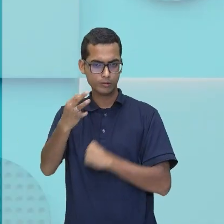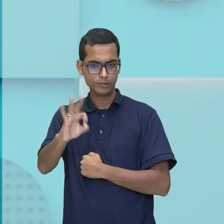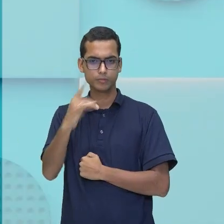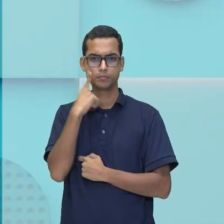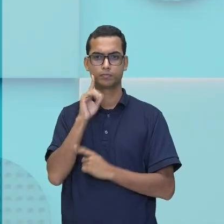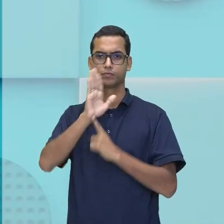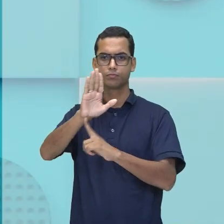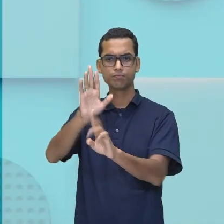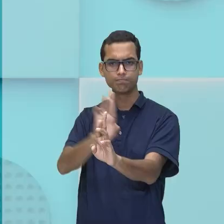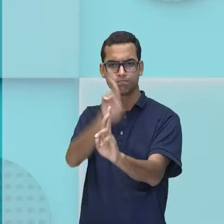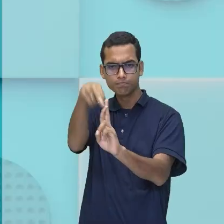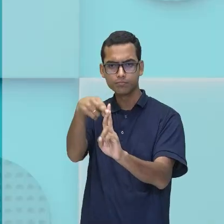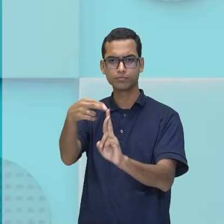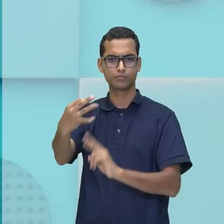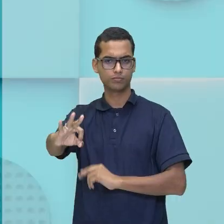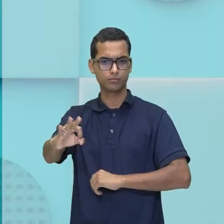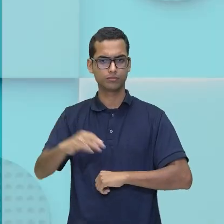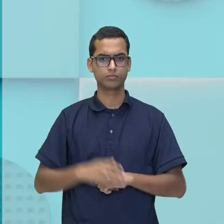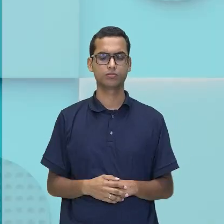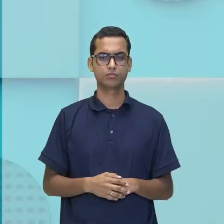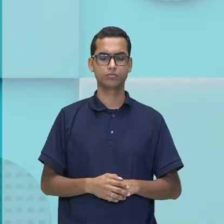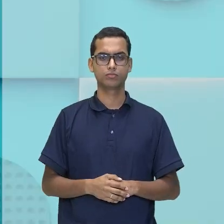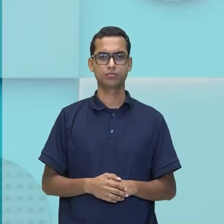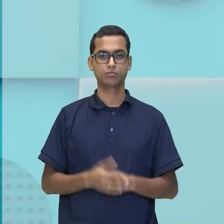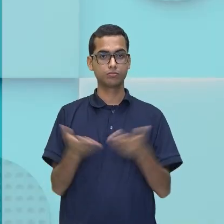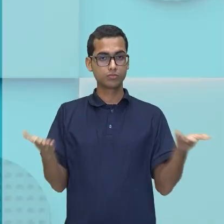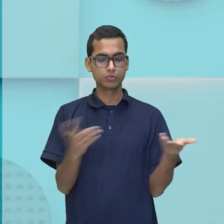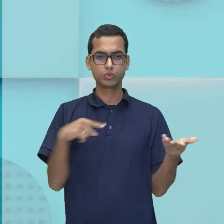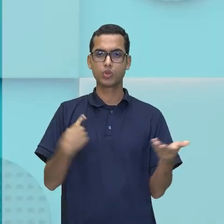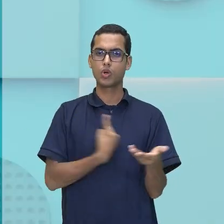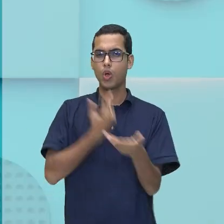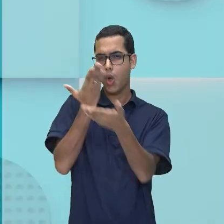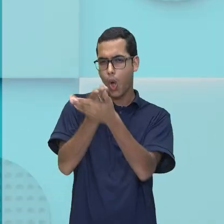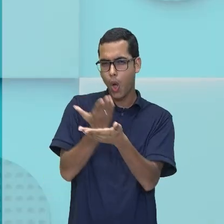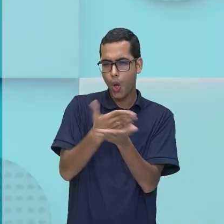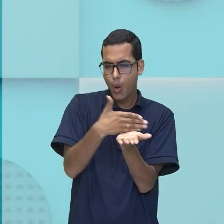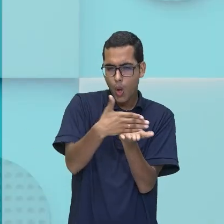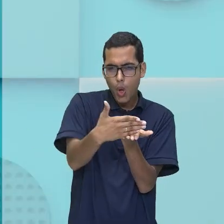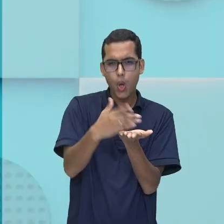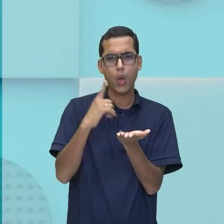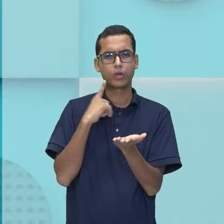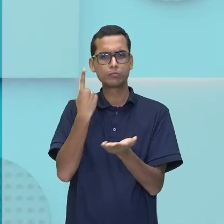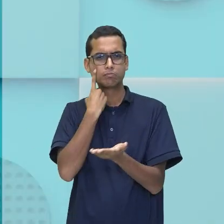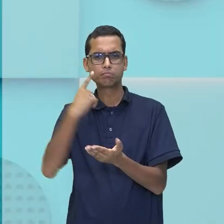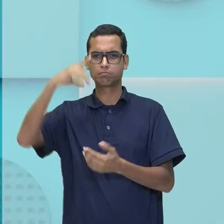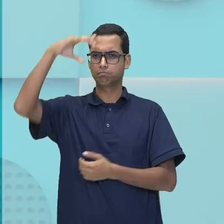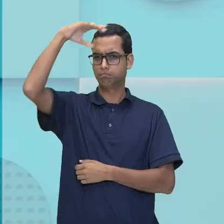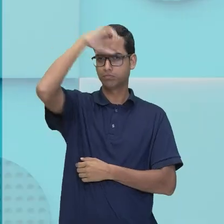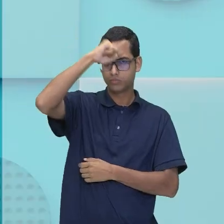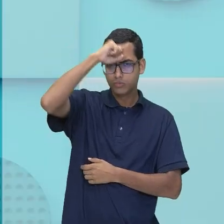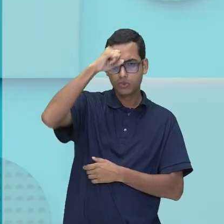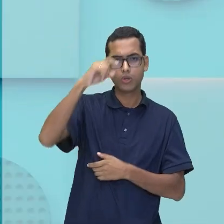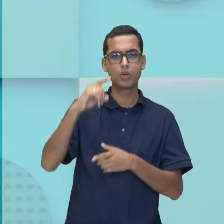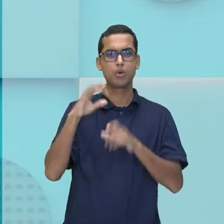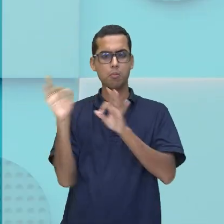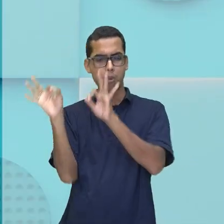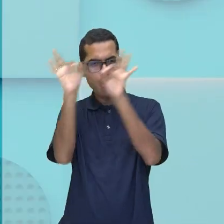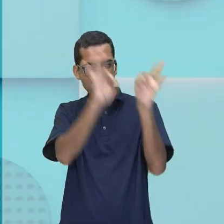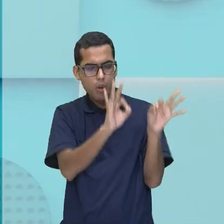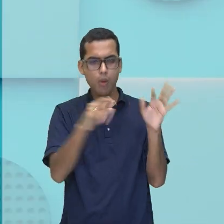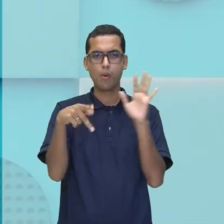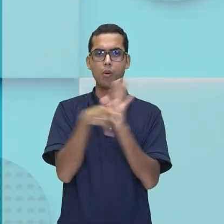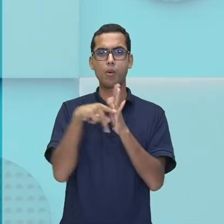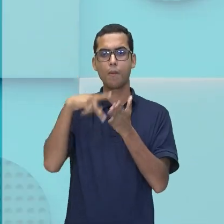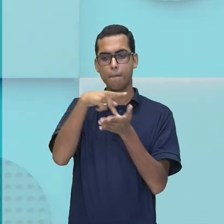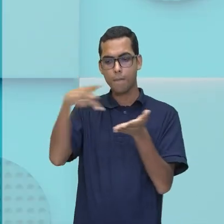se referem, tá bom? Muito bem, então vamos lá. A gente começou a aula ouvindo, certo, o poeminha de Manaus. E eu falei